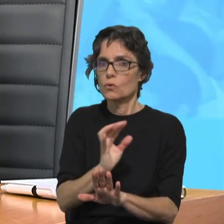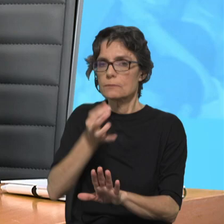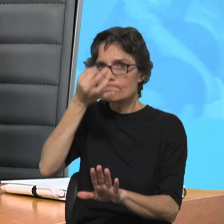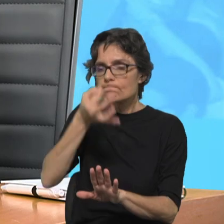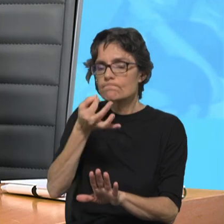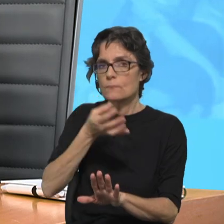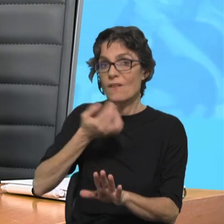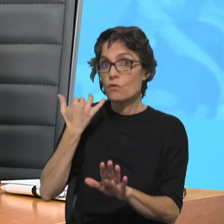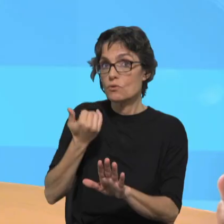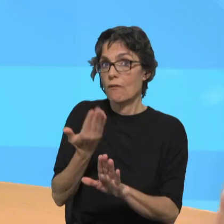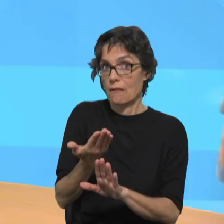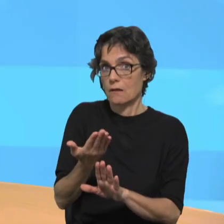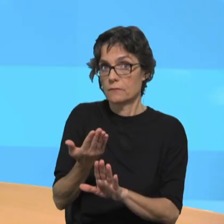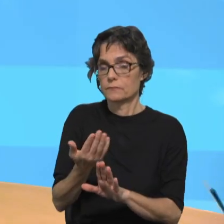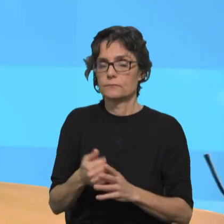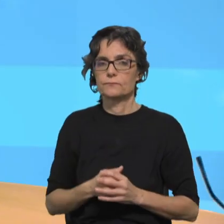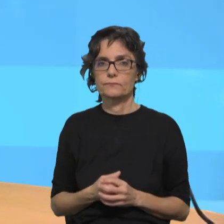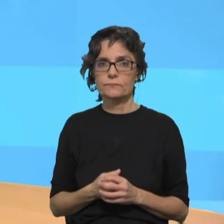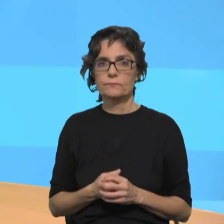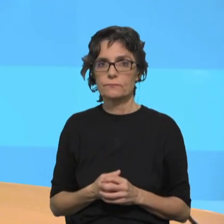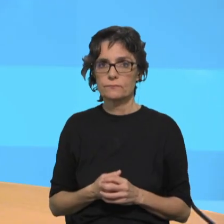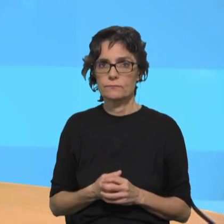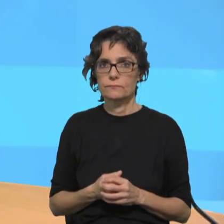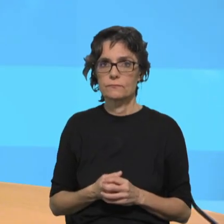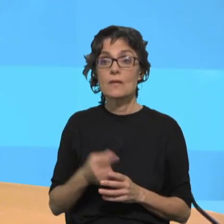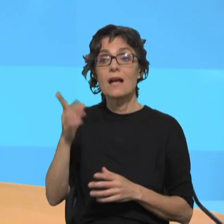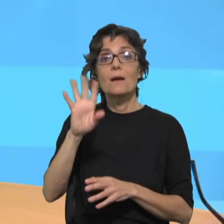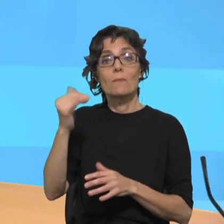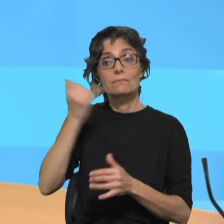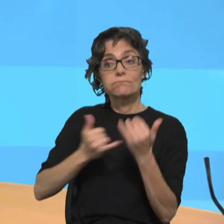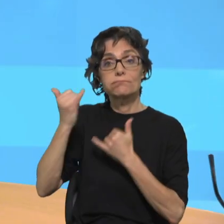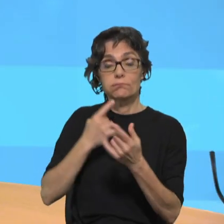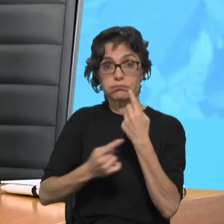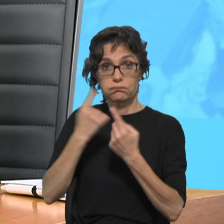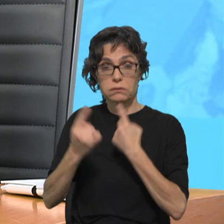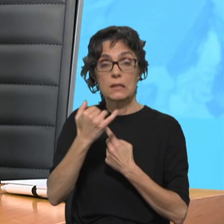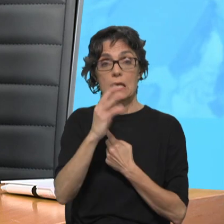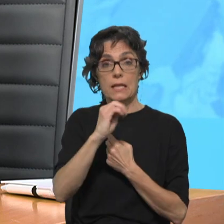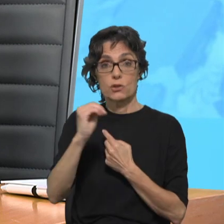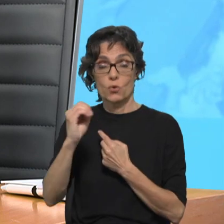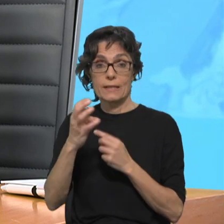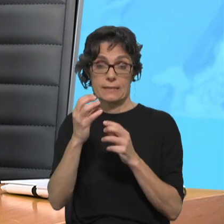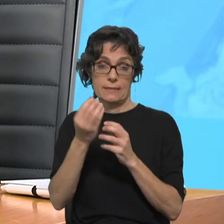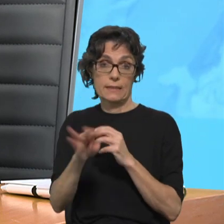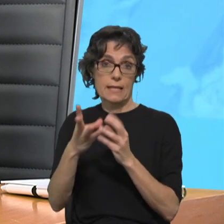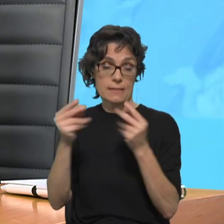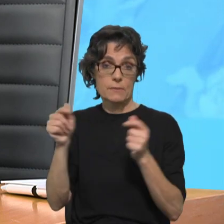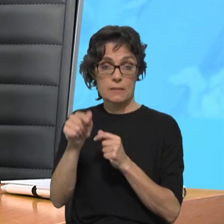na informação que nós passamos. Em todo caso, essas denúncias que chegam ao SOS Criança Desaparecida e Vítimas de Abuso,